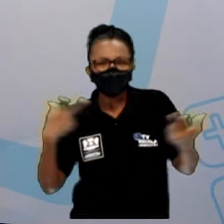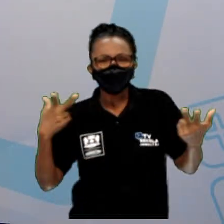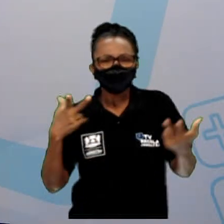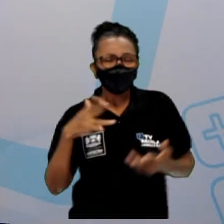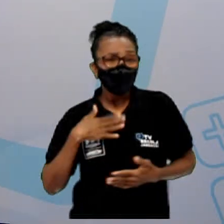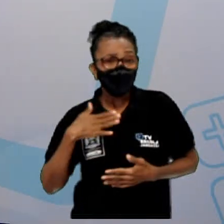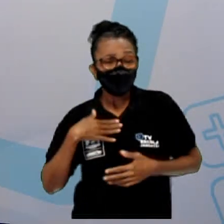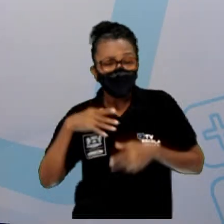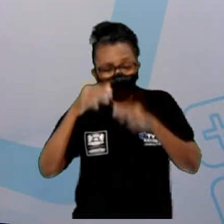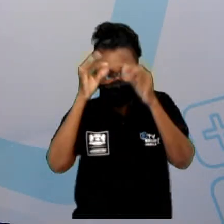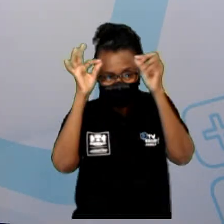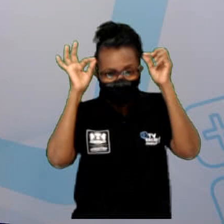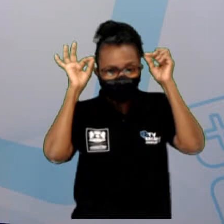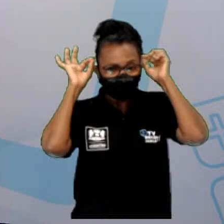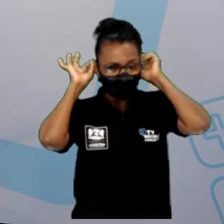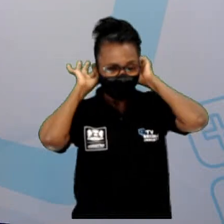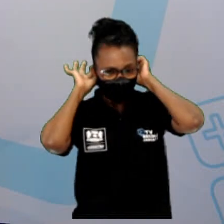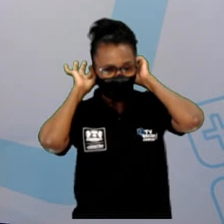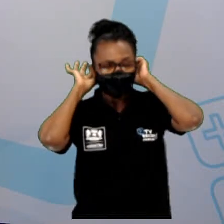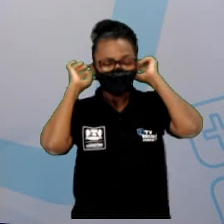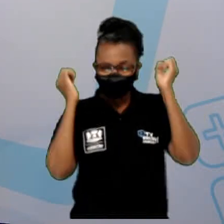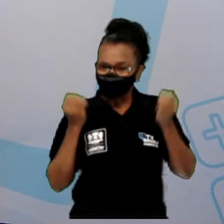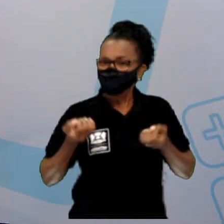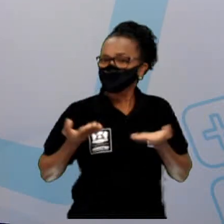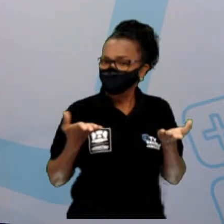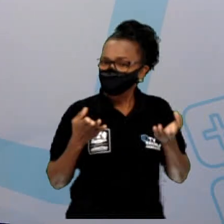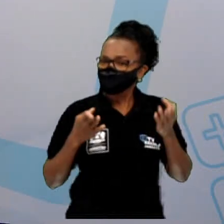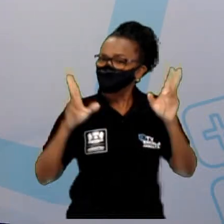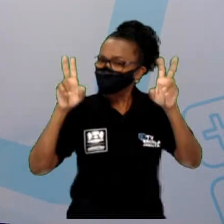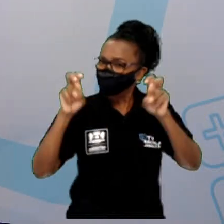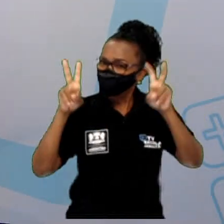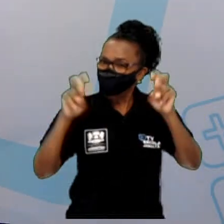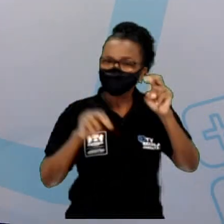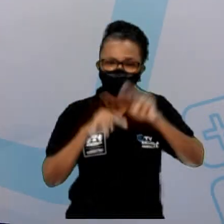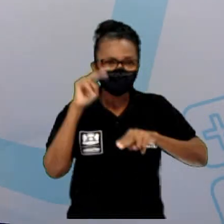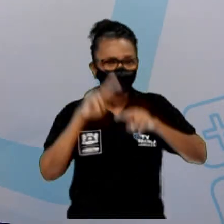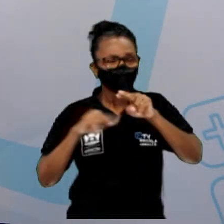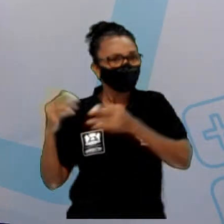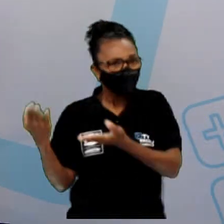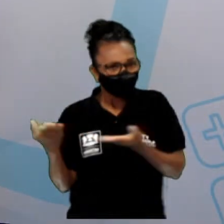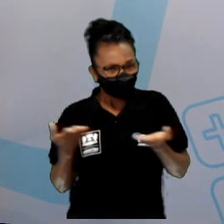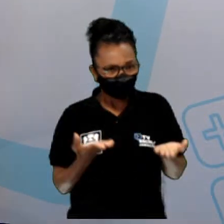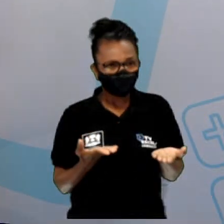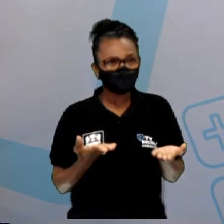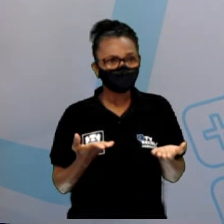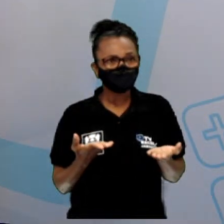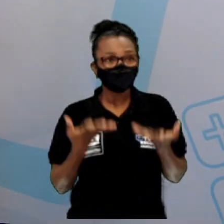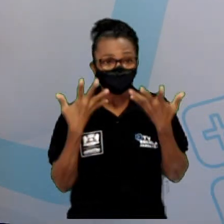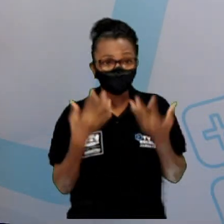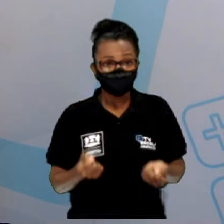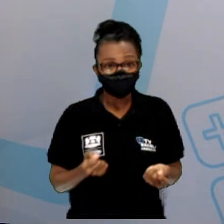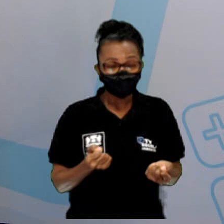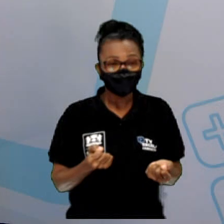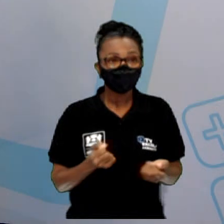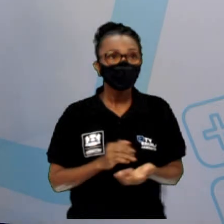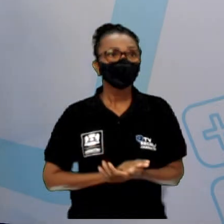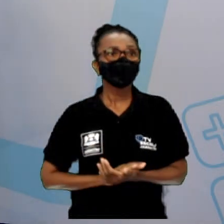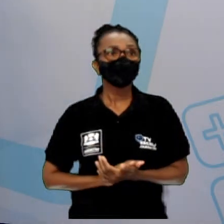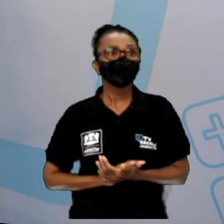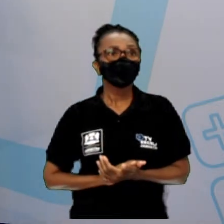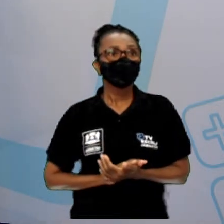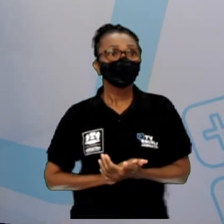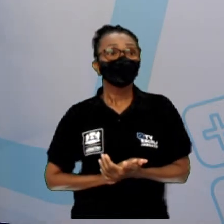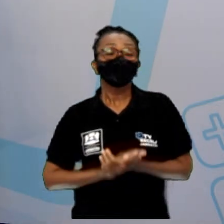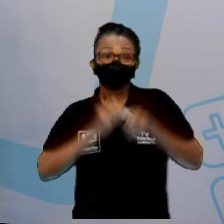uma tiarazinha, trazendo esse tema junino pra gente. Vamos adiante? Olha só, vou falar